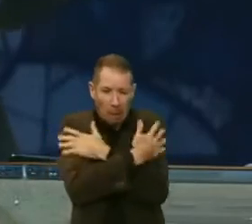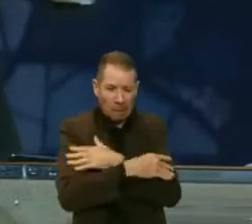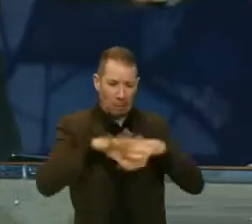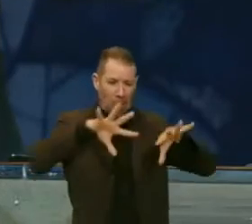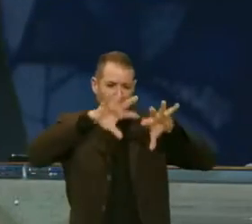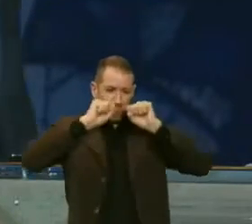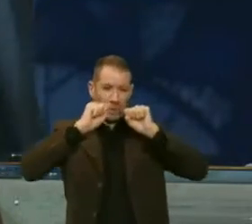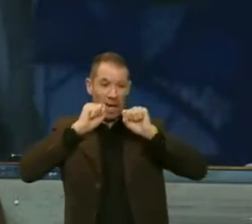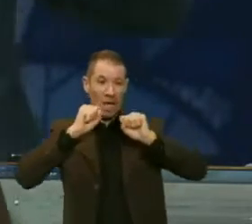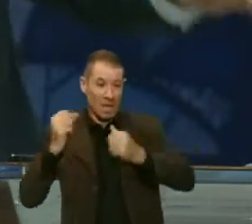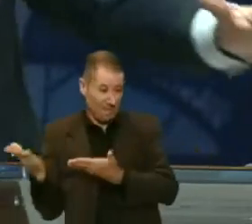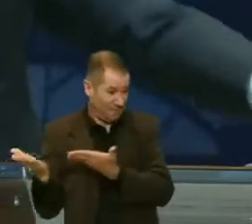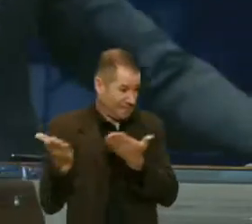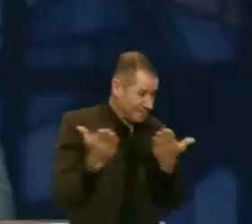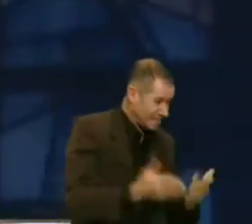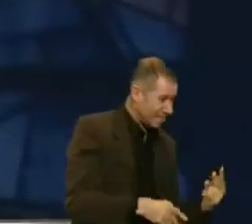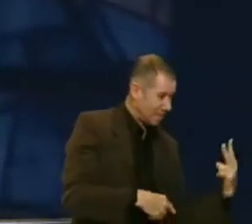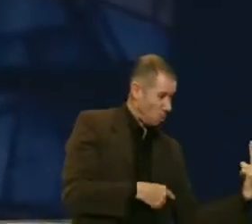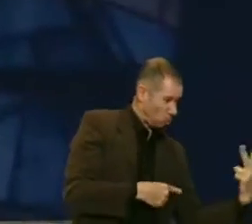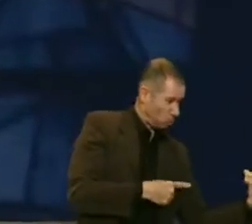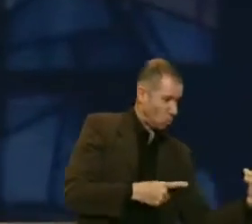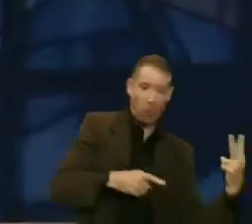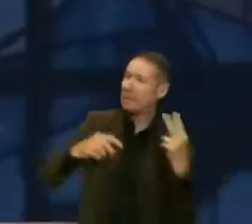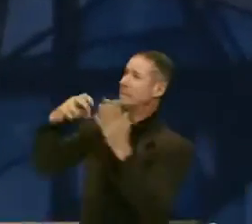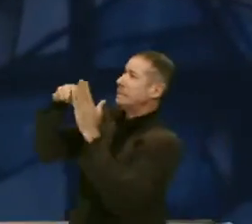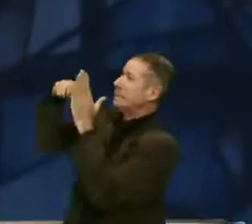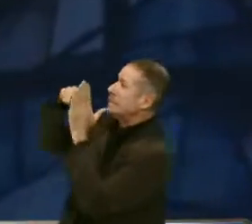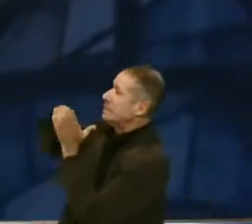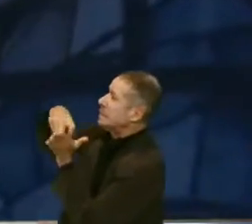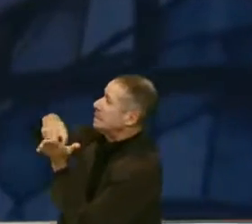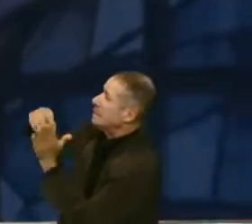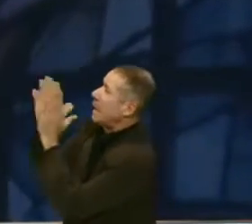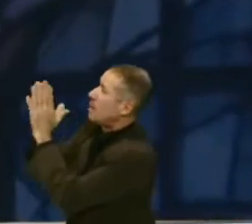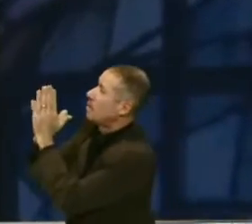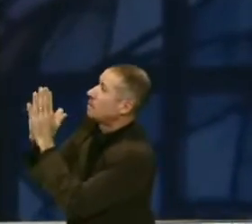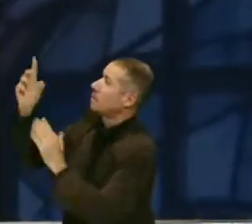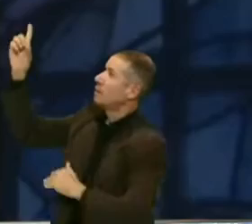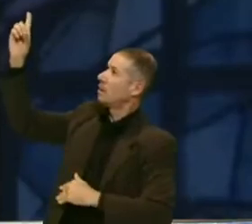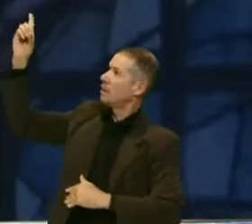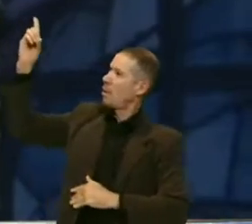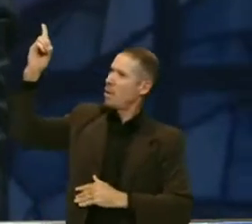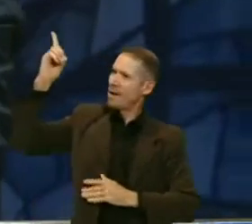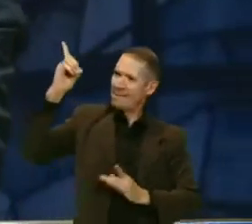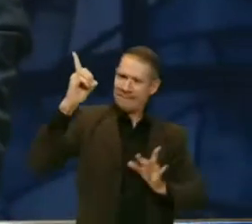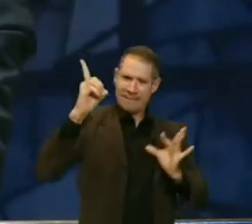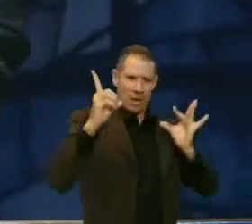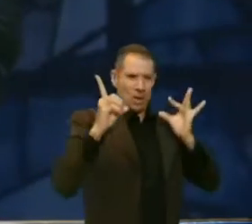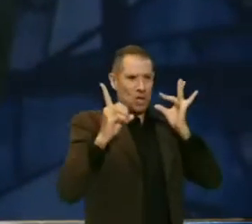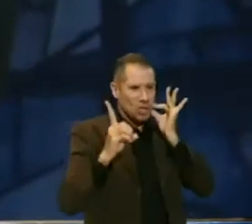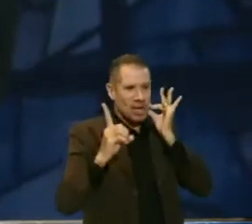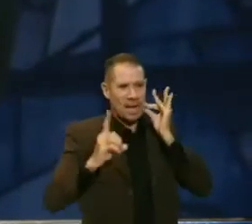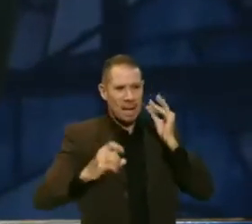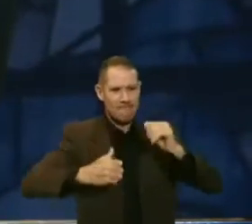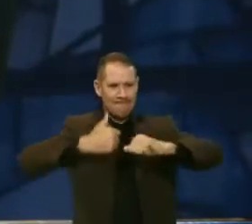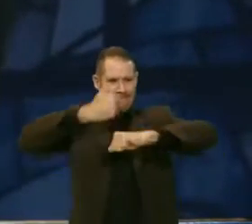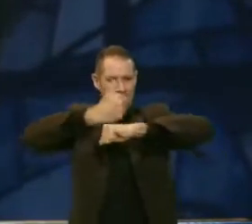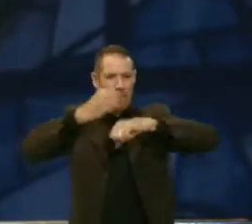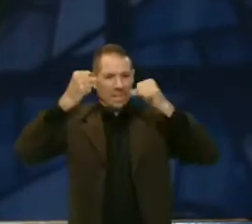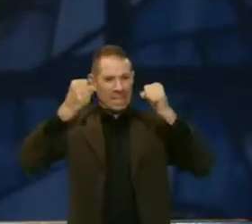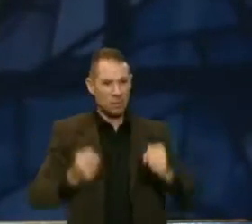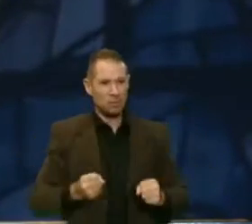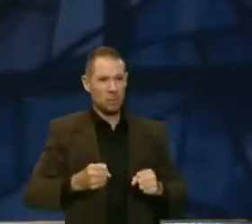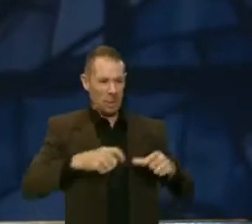servo clamando na sua dor. Mas quando Deus chega, o Deus Todo-Poderoso entra e aquele